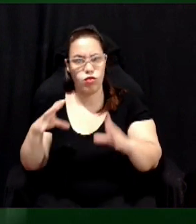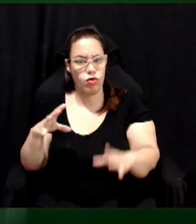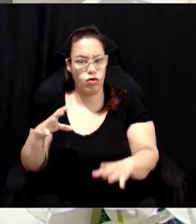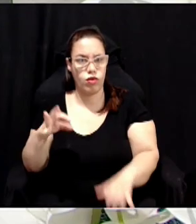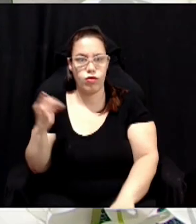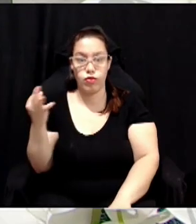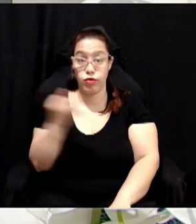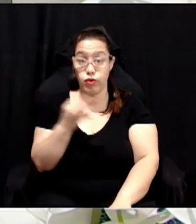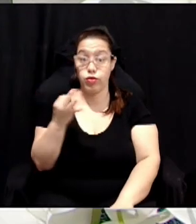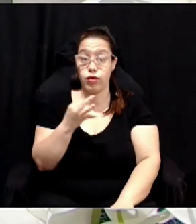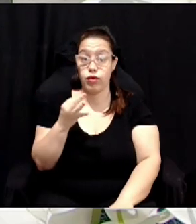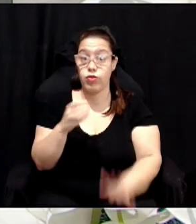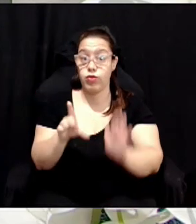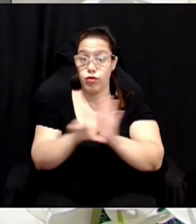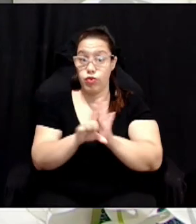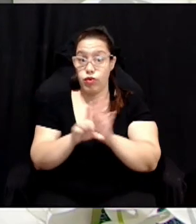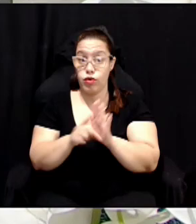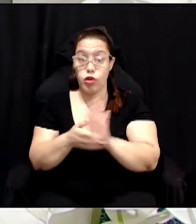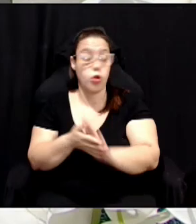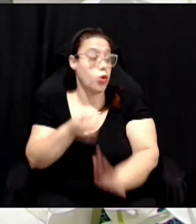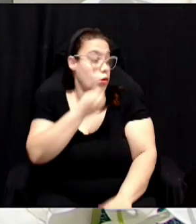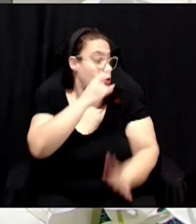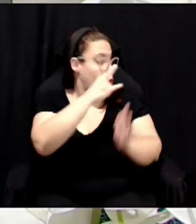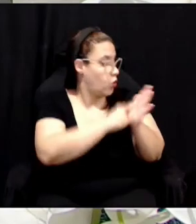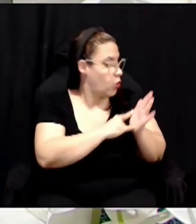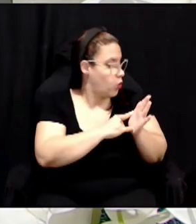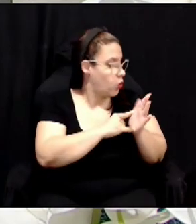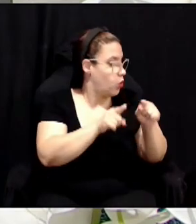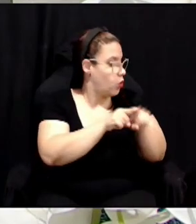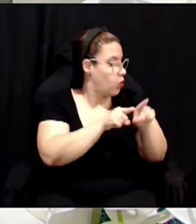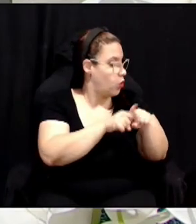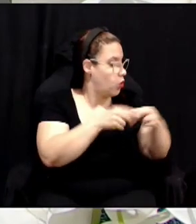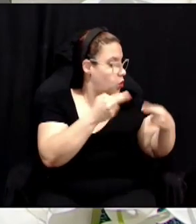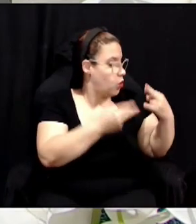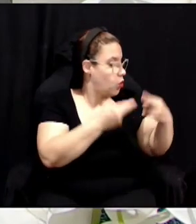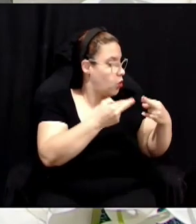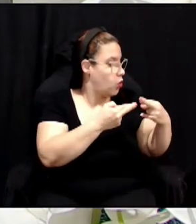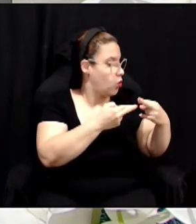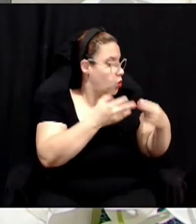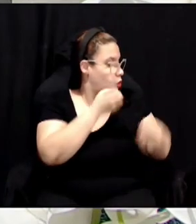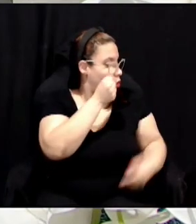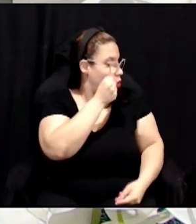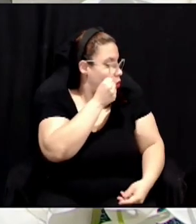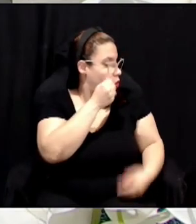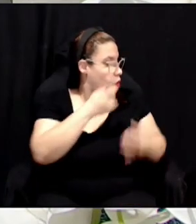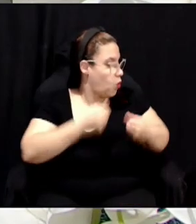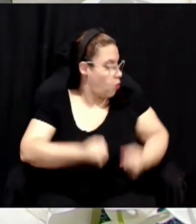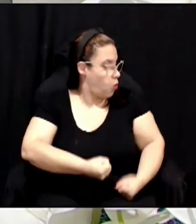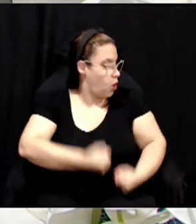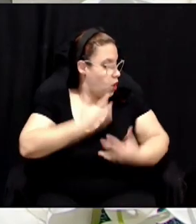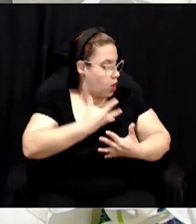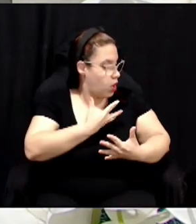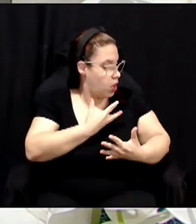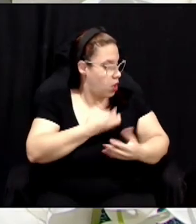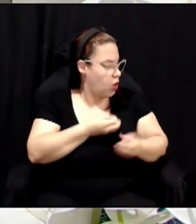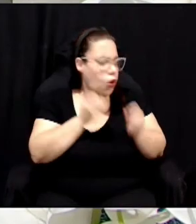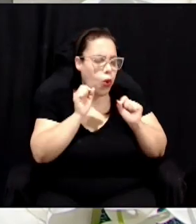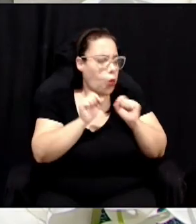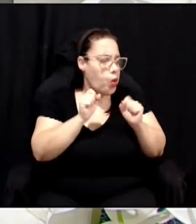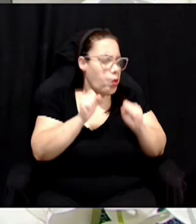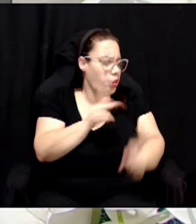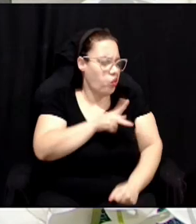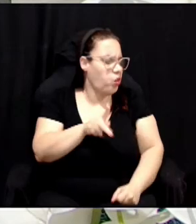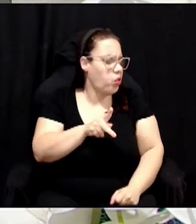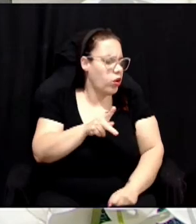literatura latino-americana. Bom, estou dando uma olhadinha aqui também em relação à adoção no gênero poesia. O que você pode falar, professor? Então nós vamos